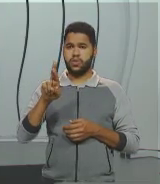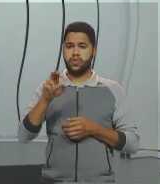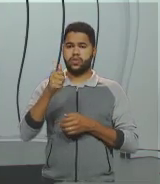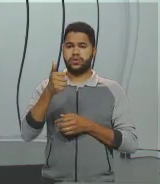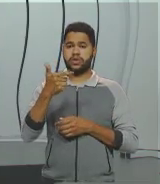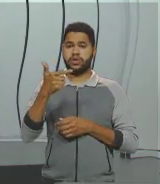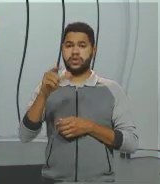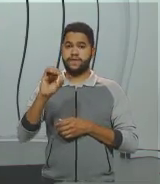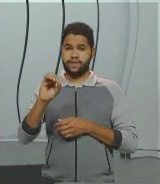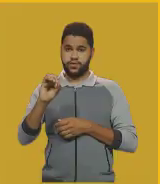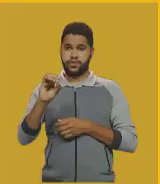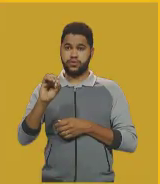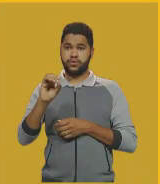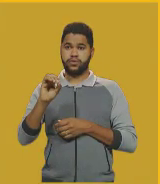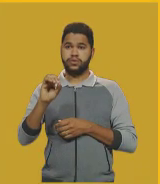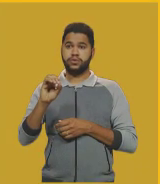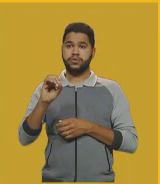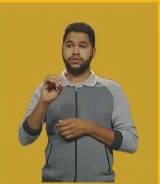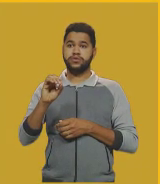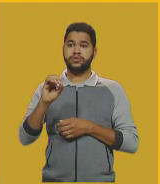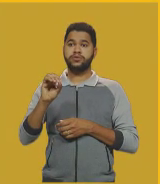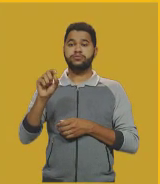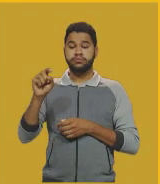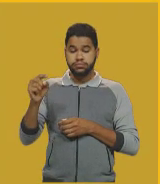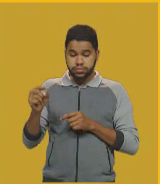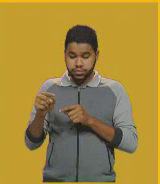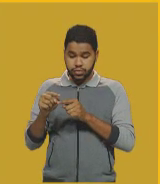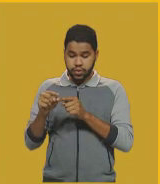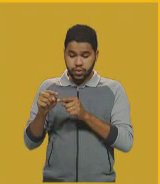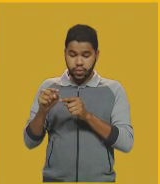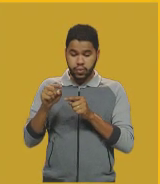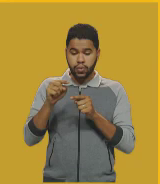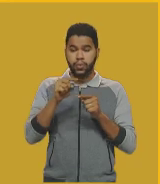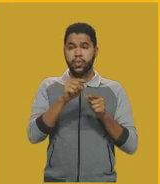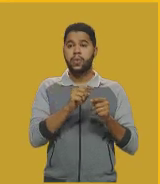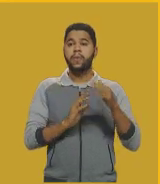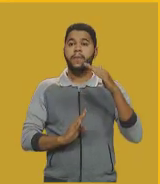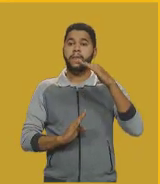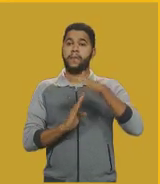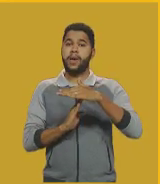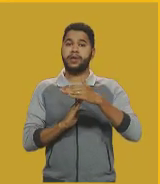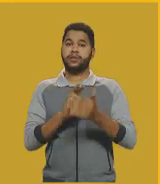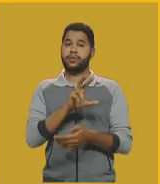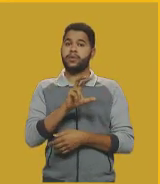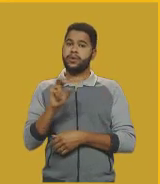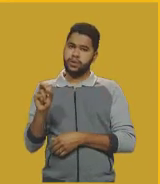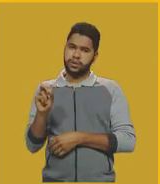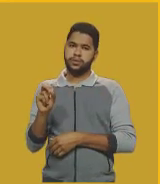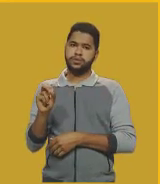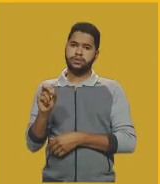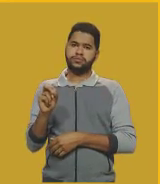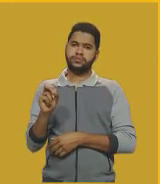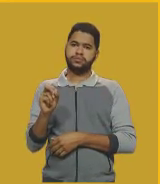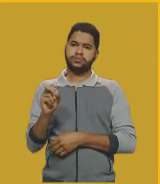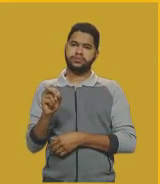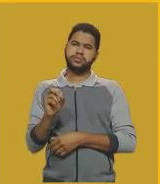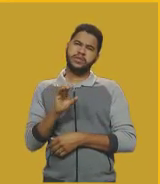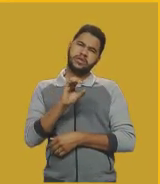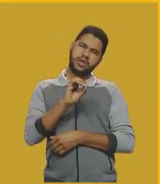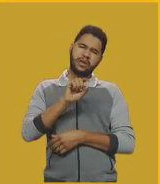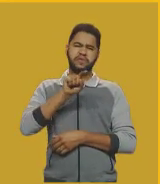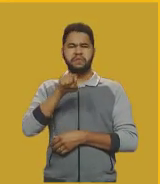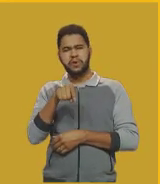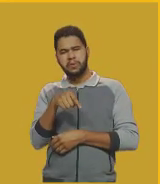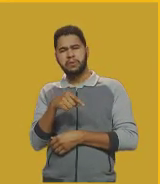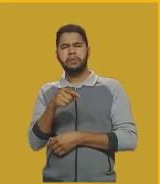120 ohms, vai passar ali, no máximo, 500 mA. Passando para o sistema internacional, vai ser 0,5